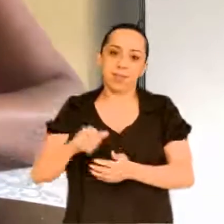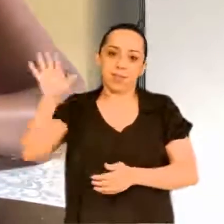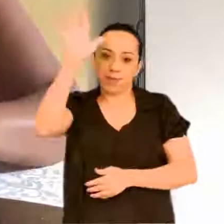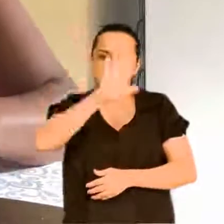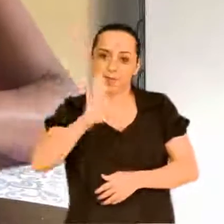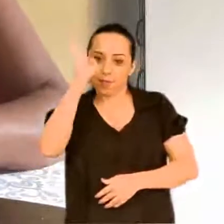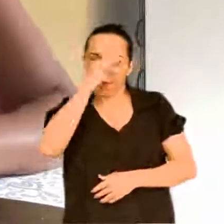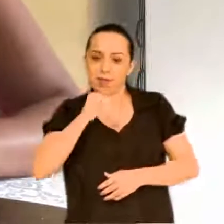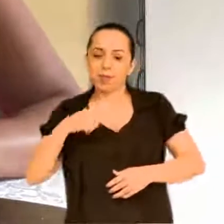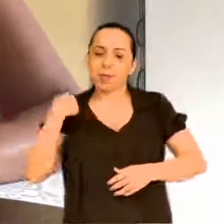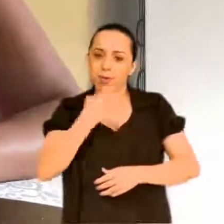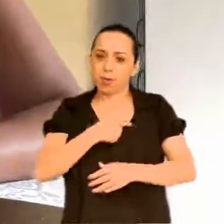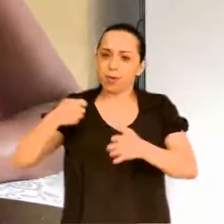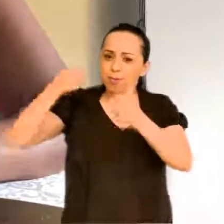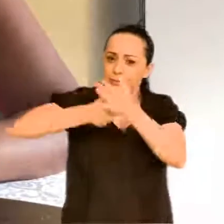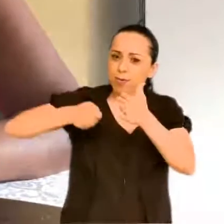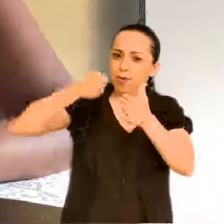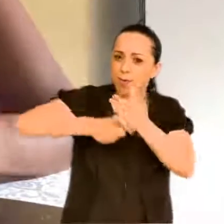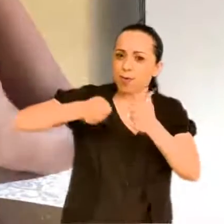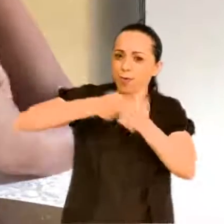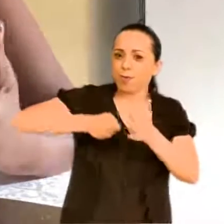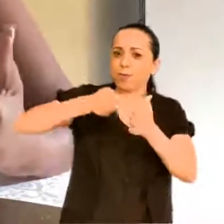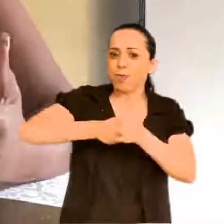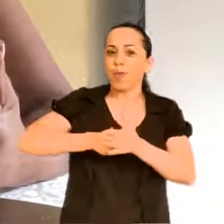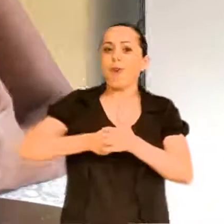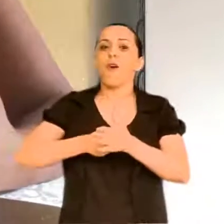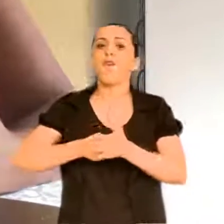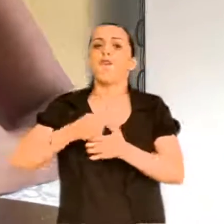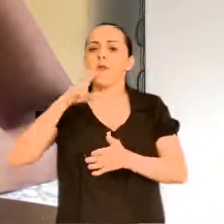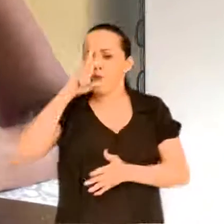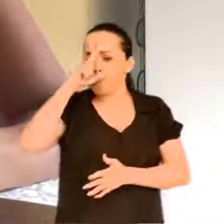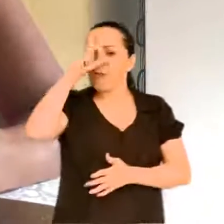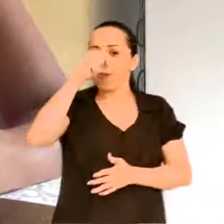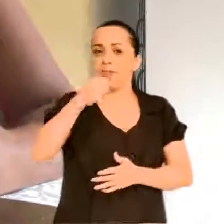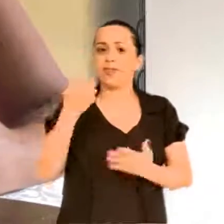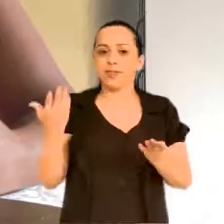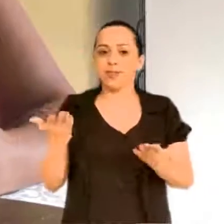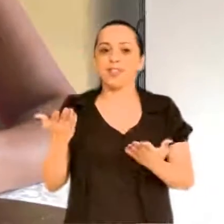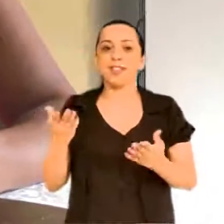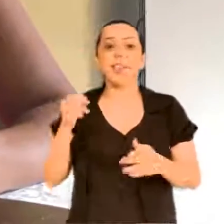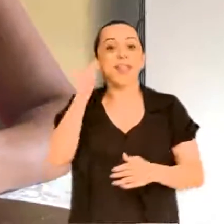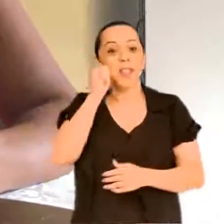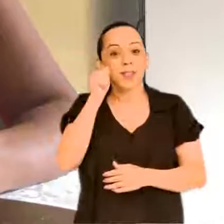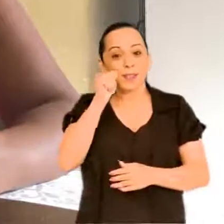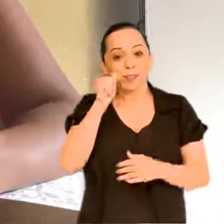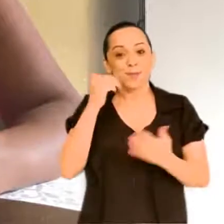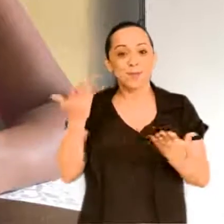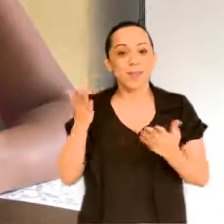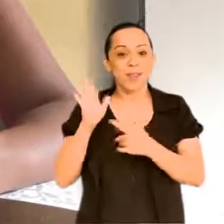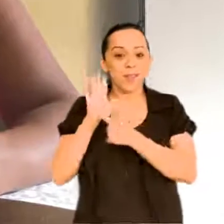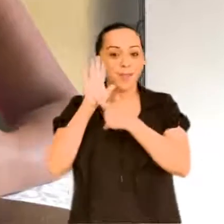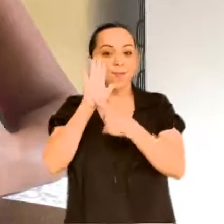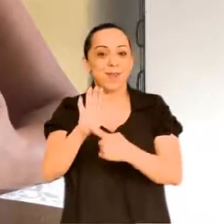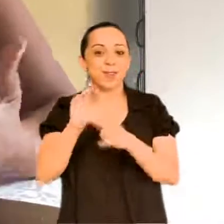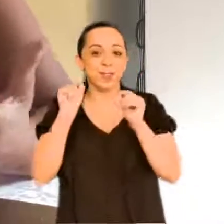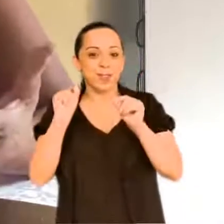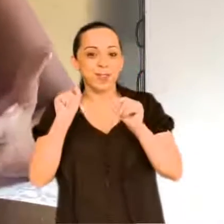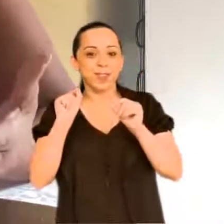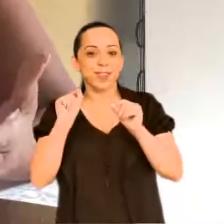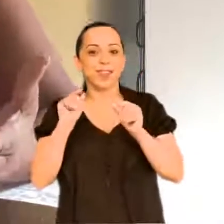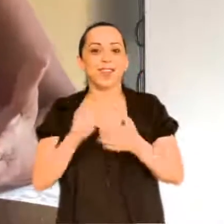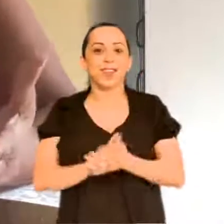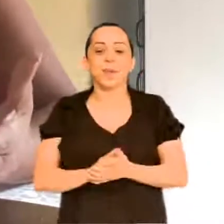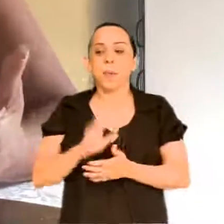quilombolas espalhadas pelo Brasil todo. Então, a nossa resistência, ela é muito forte nesse sentido. E